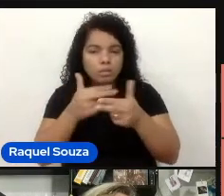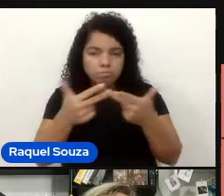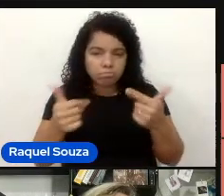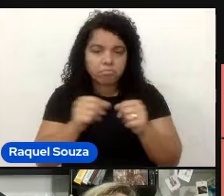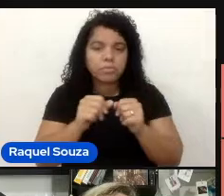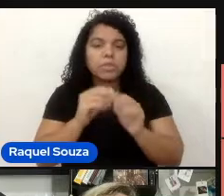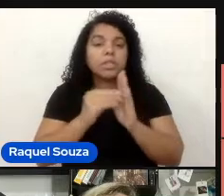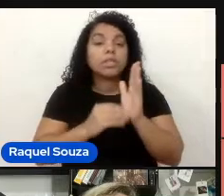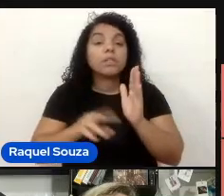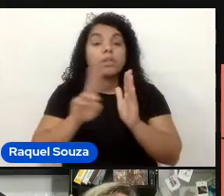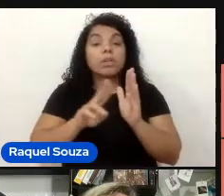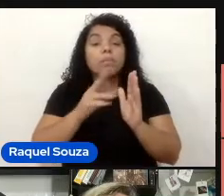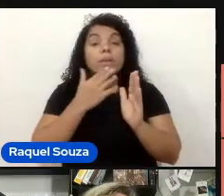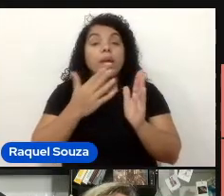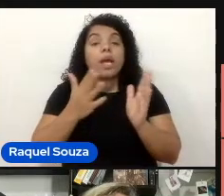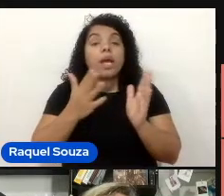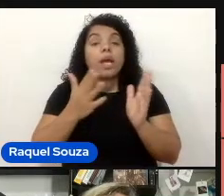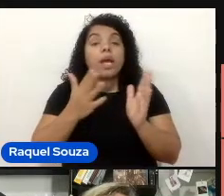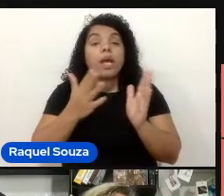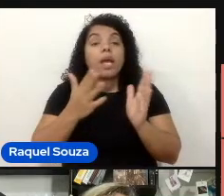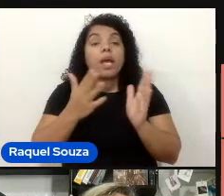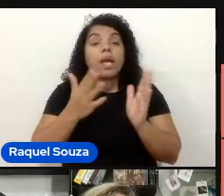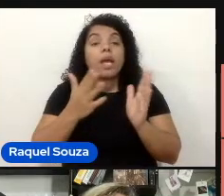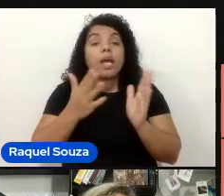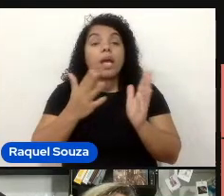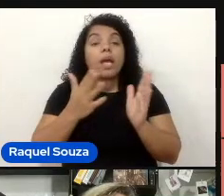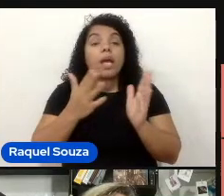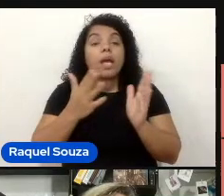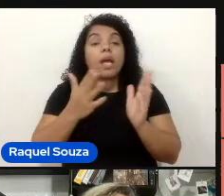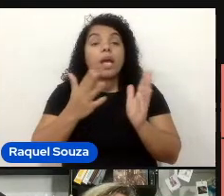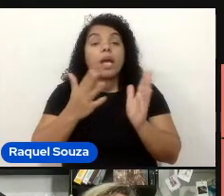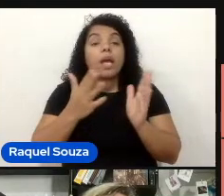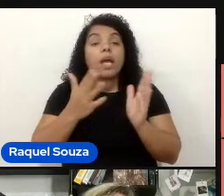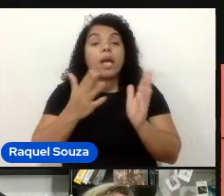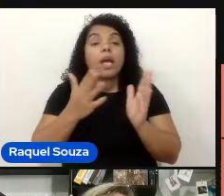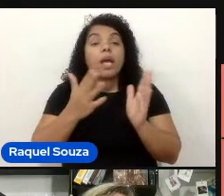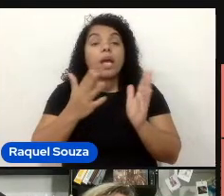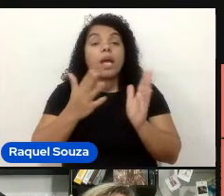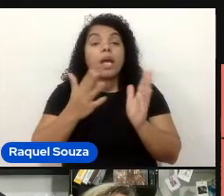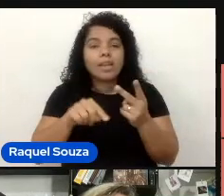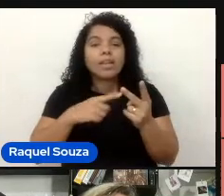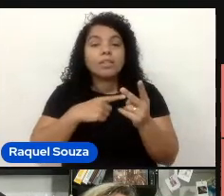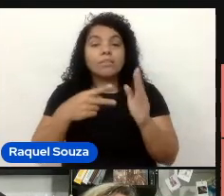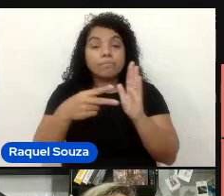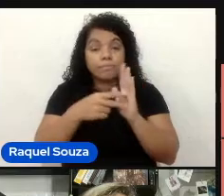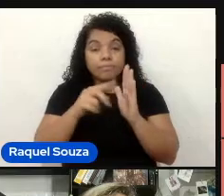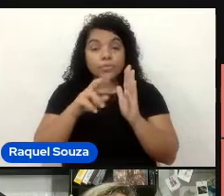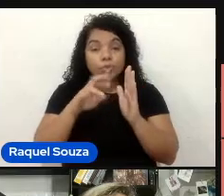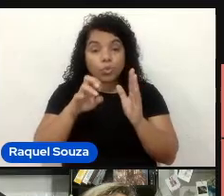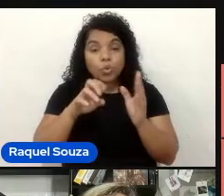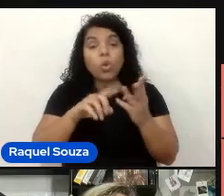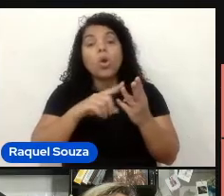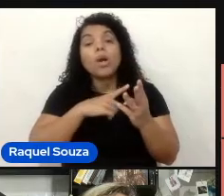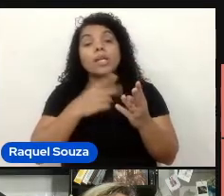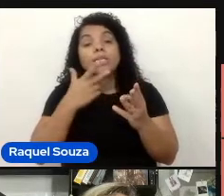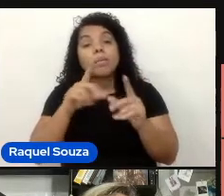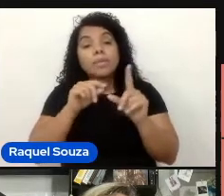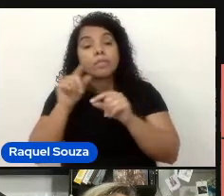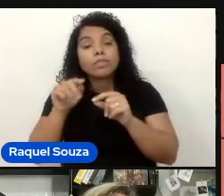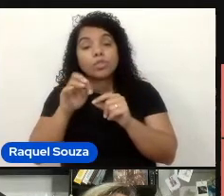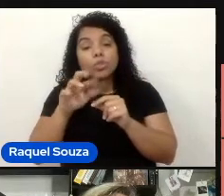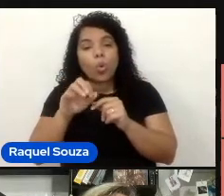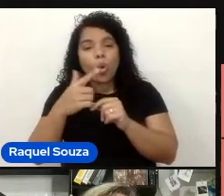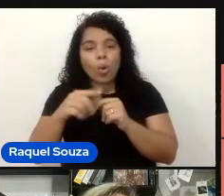os próprios retestes, na validação do core, como eu comentei aqui, e no escopo de teste que for priorizado. Só mais